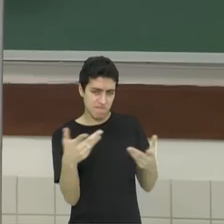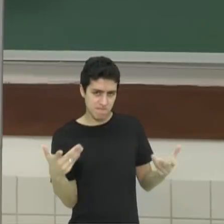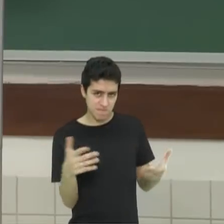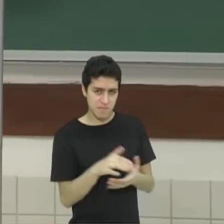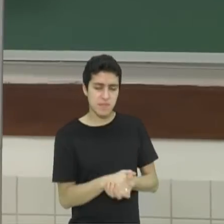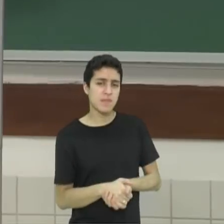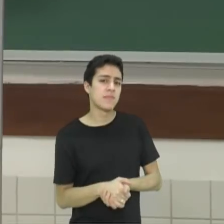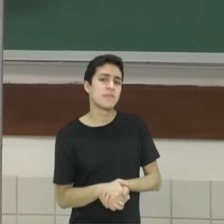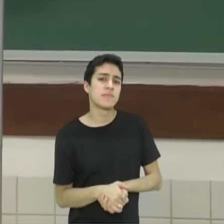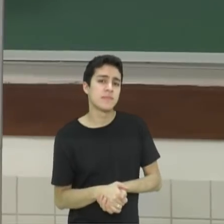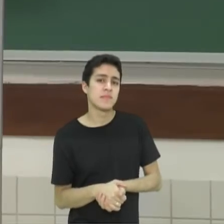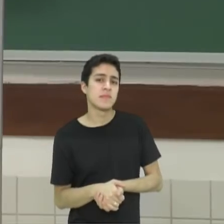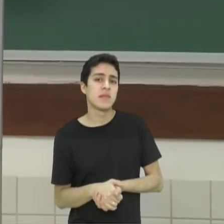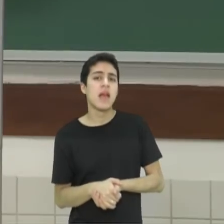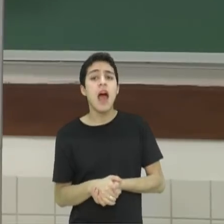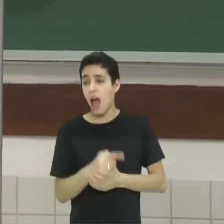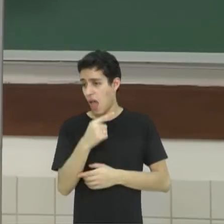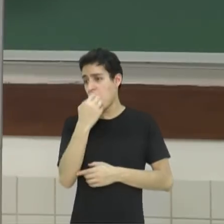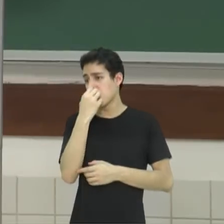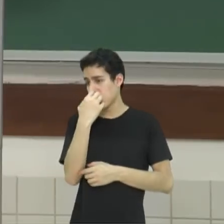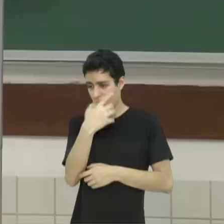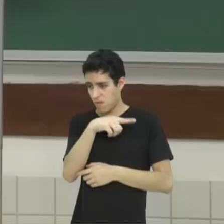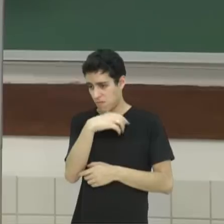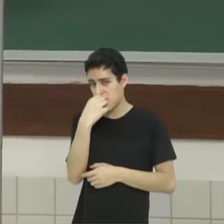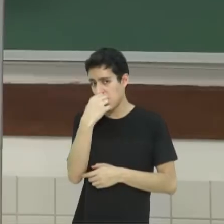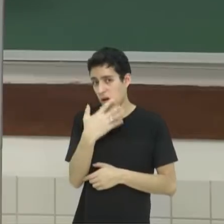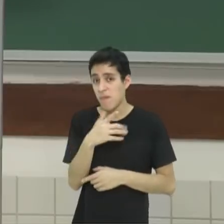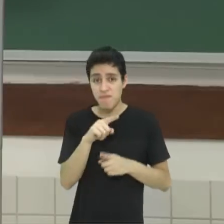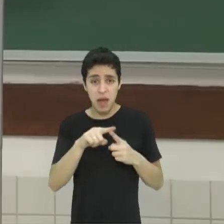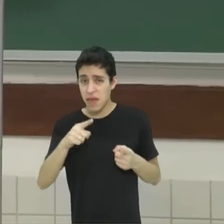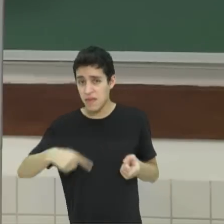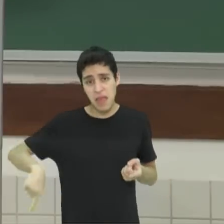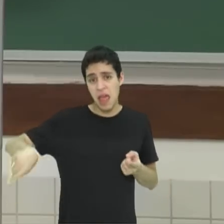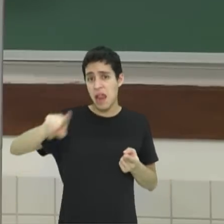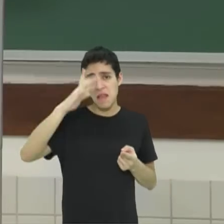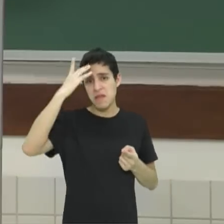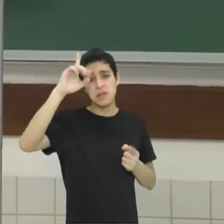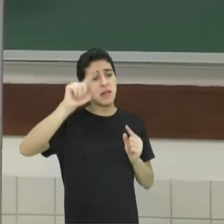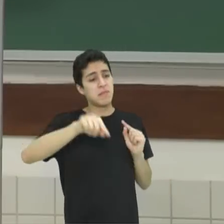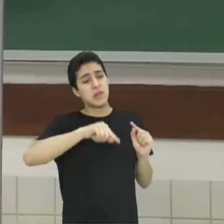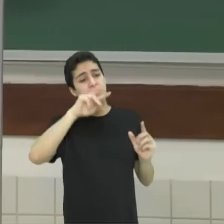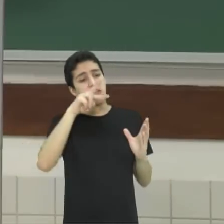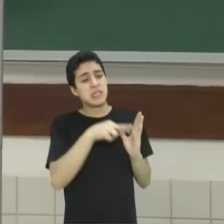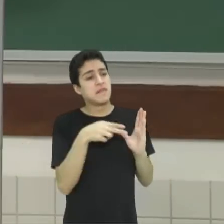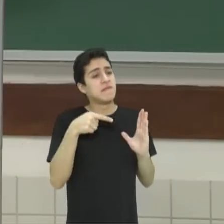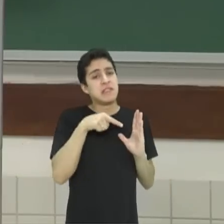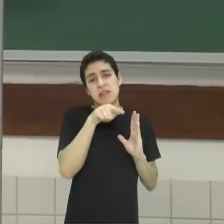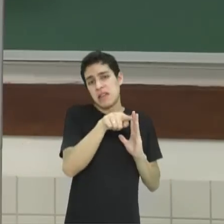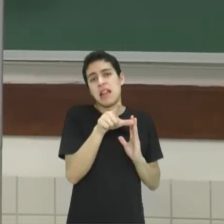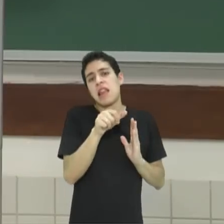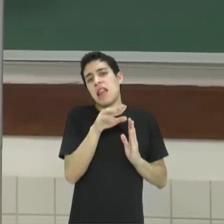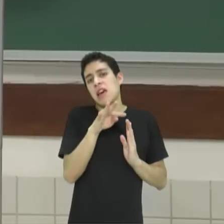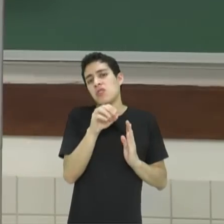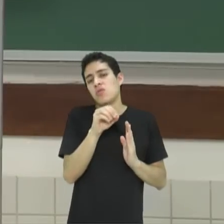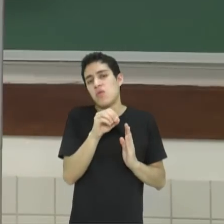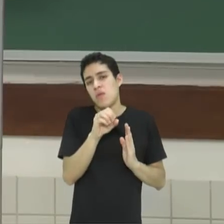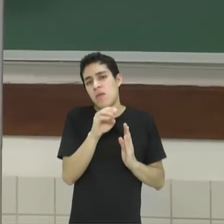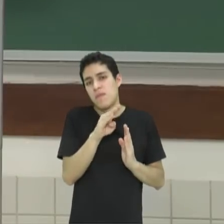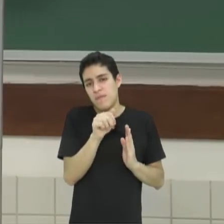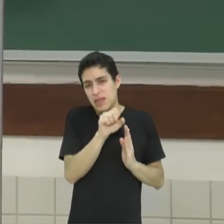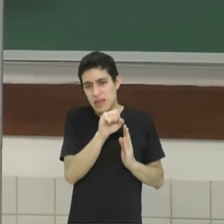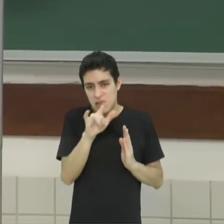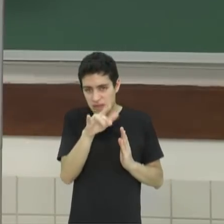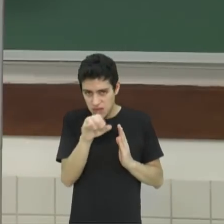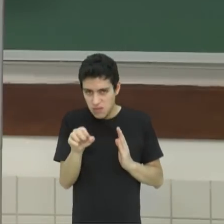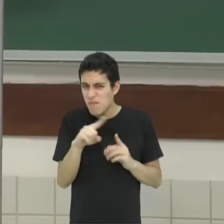bebida láctea, dizendo que faz bem, não sabem o que significa os lactobacilos e consomem mesmo assim